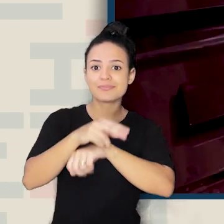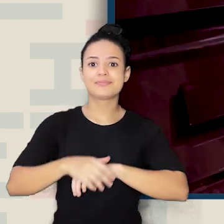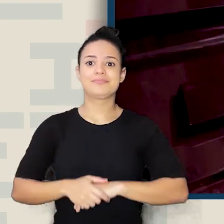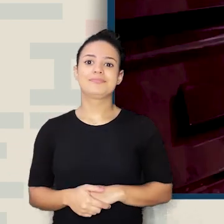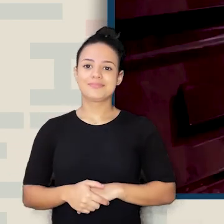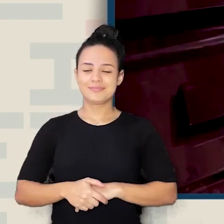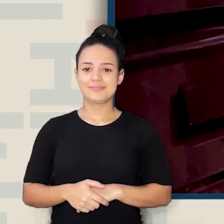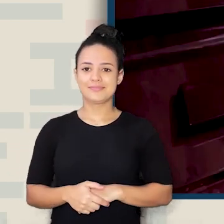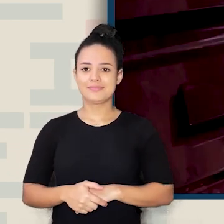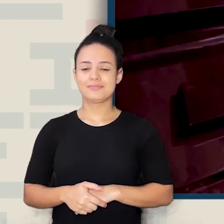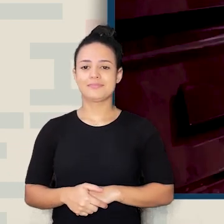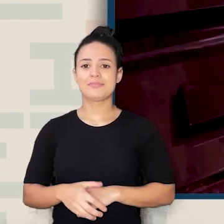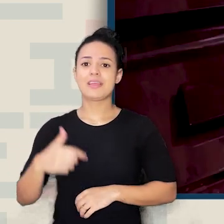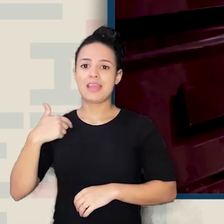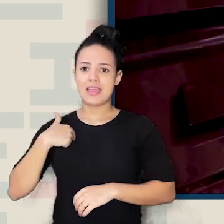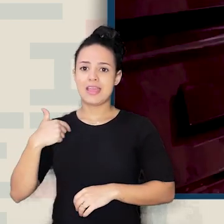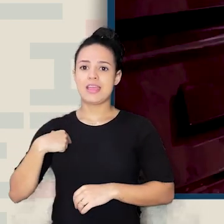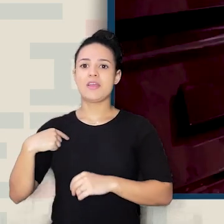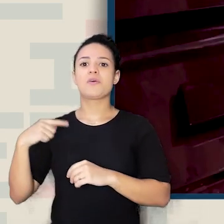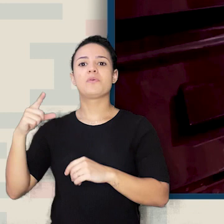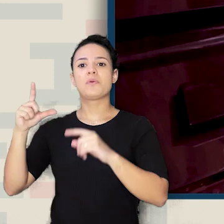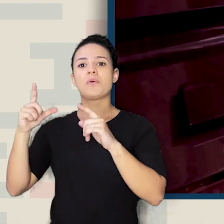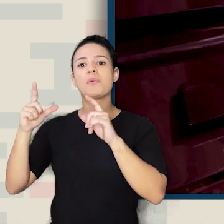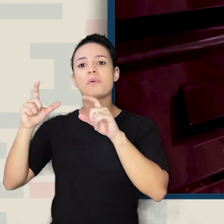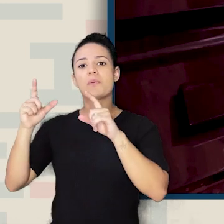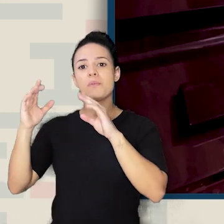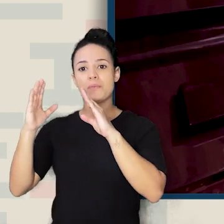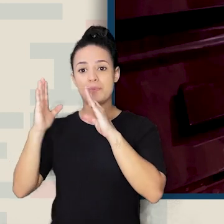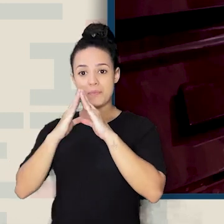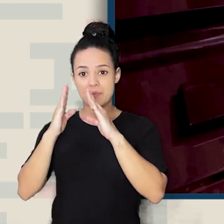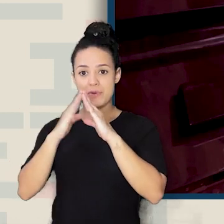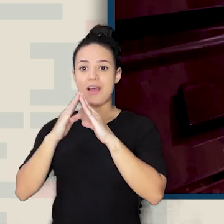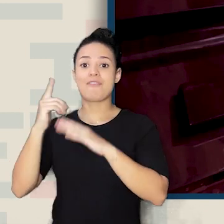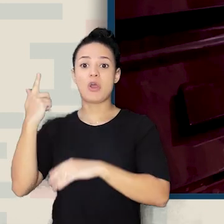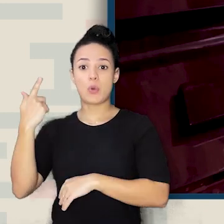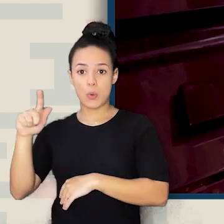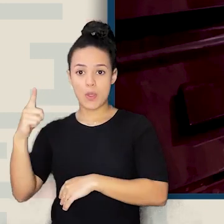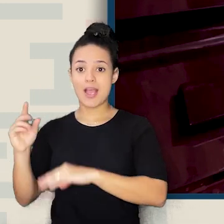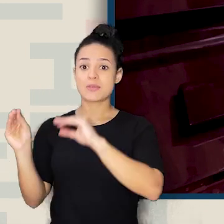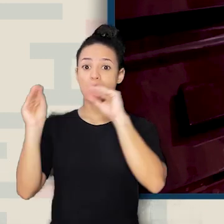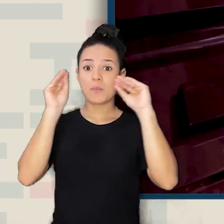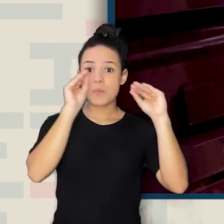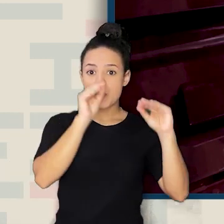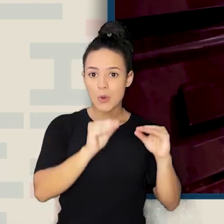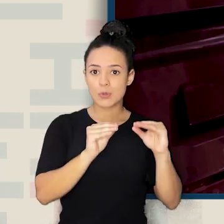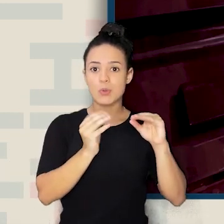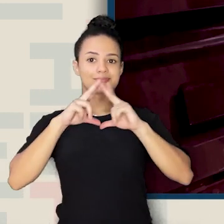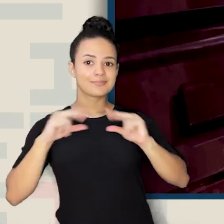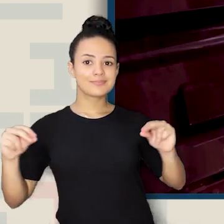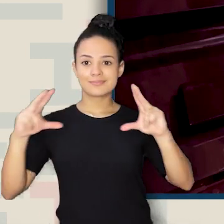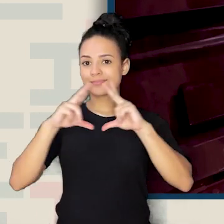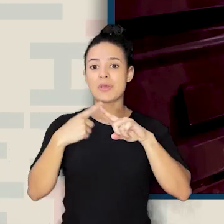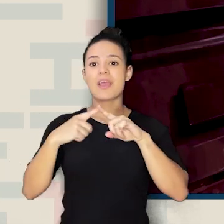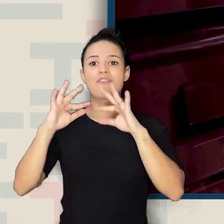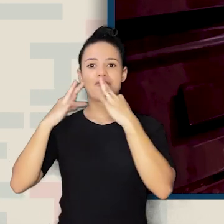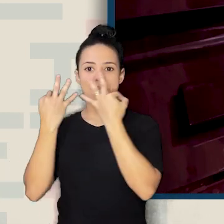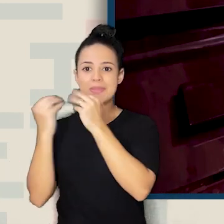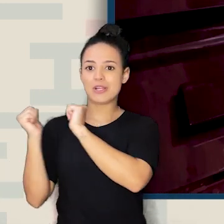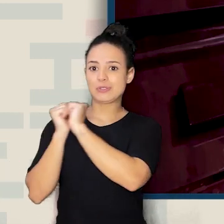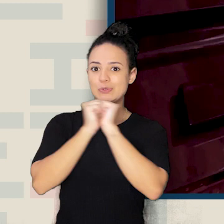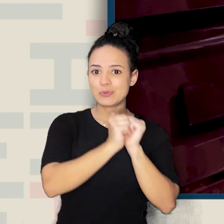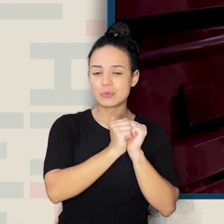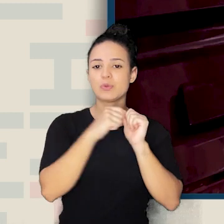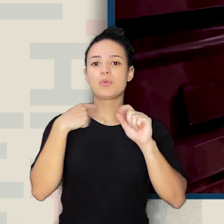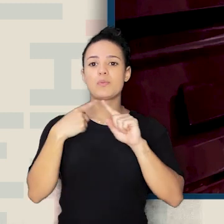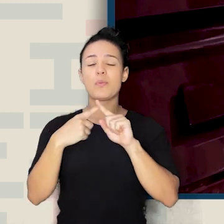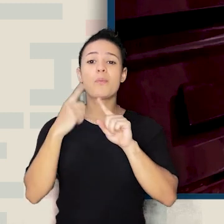Eu mudei para Brasília, eu morava no Goiás. Aí eu mudei para Brasília por conta minha família veio, mais por conta do meu problema de